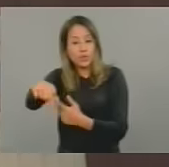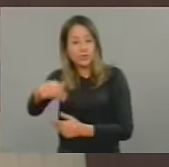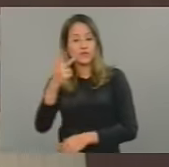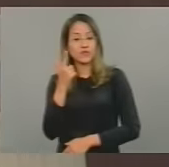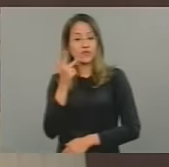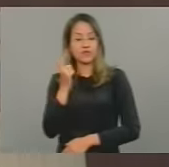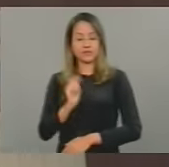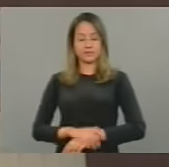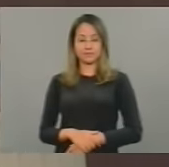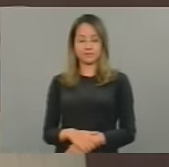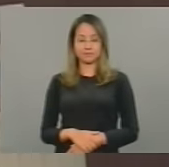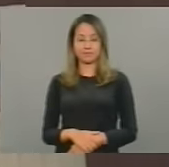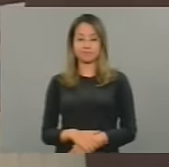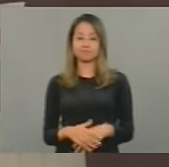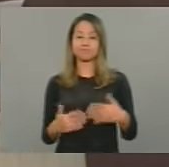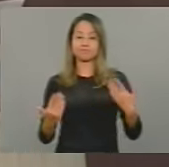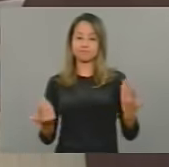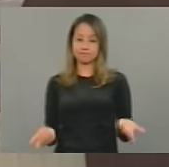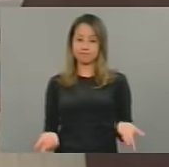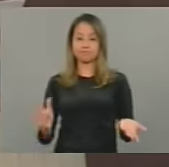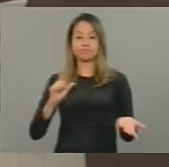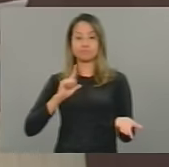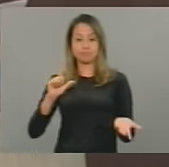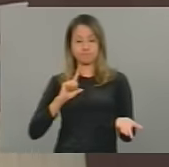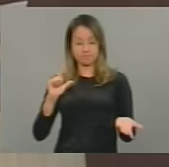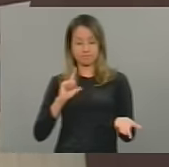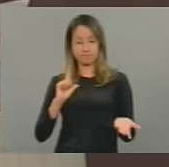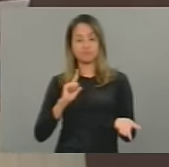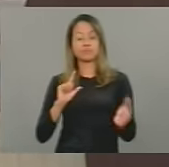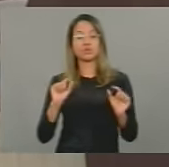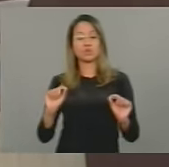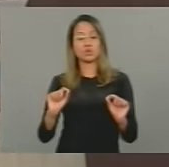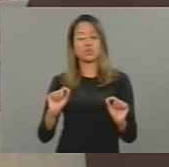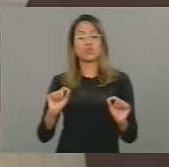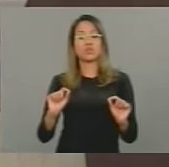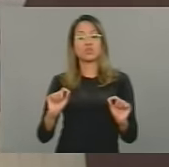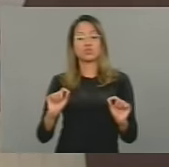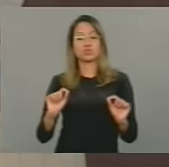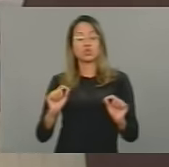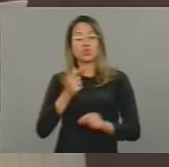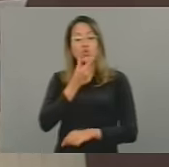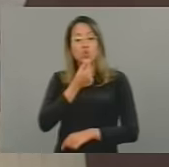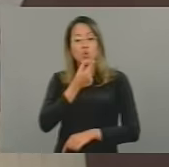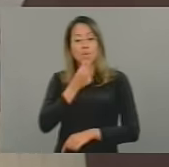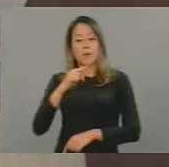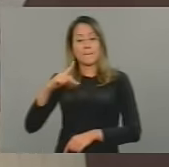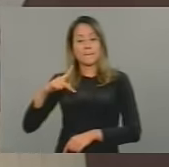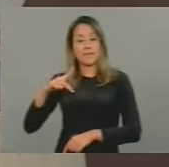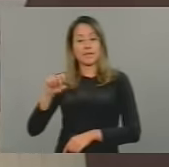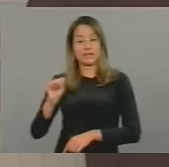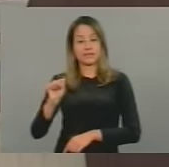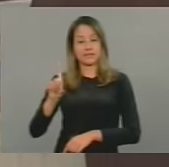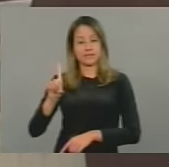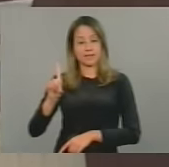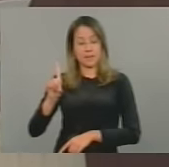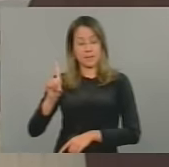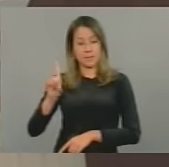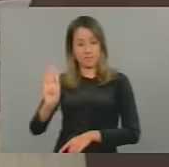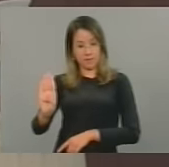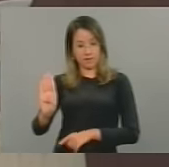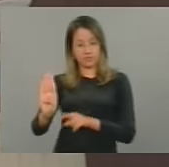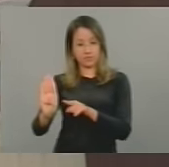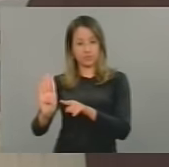A ação, comandada pelo empresário do ramo imobiliário, Paulo Angelim, militante do PSDB, revela o que há de mais